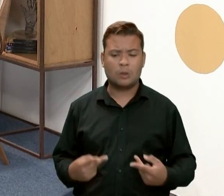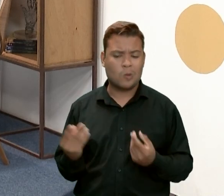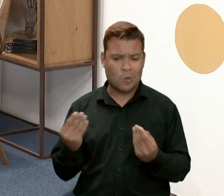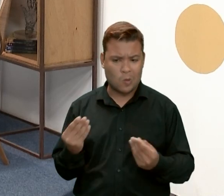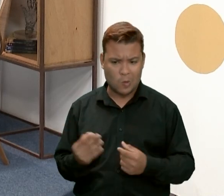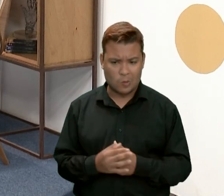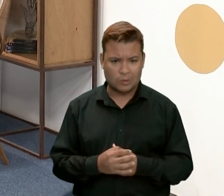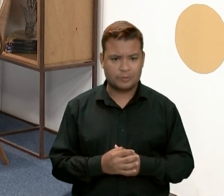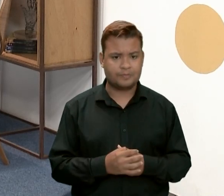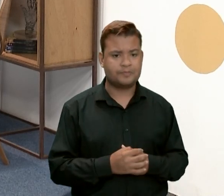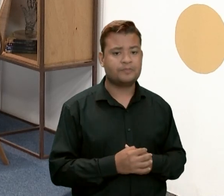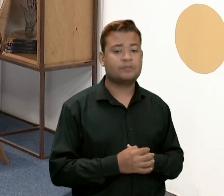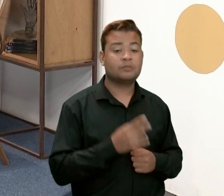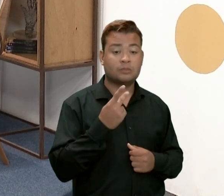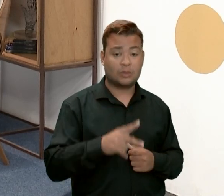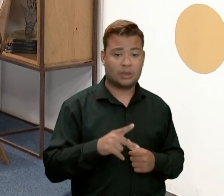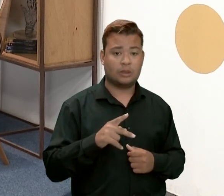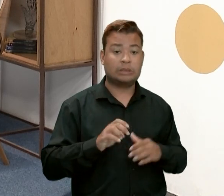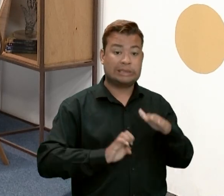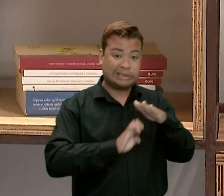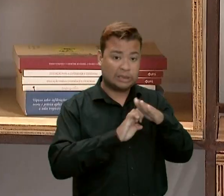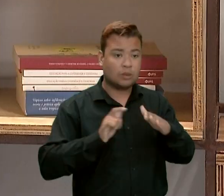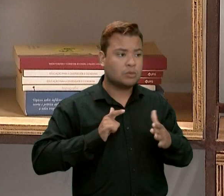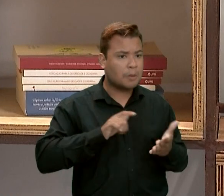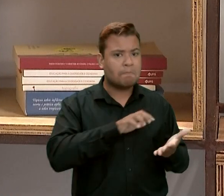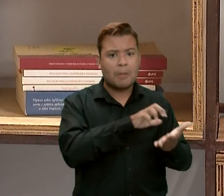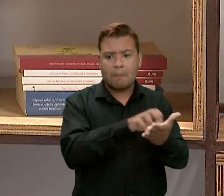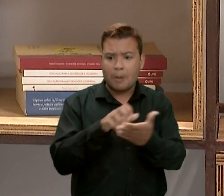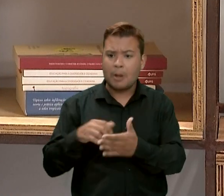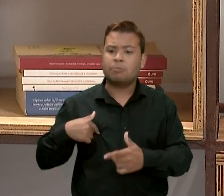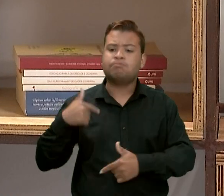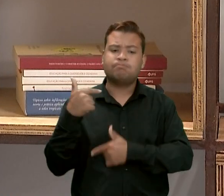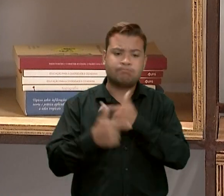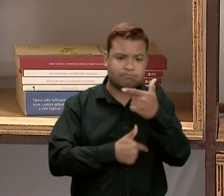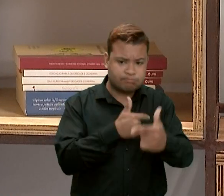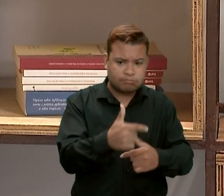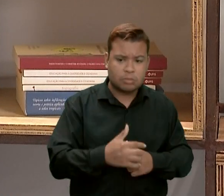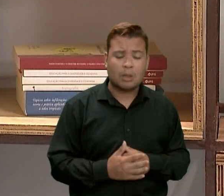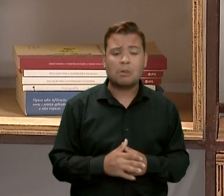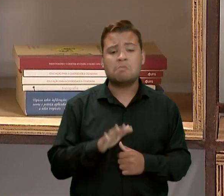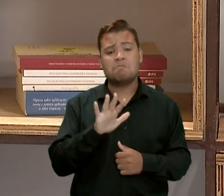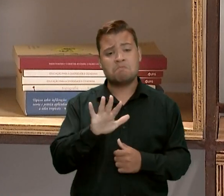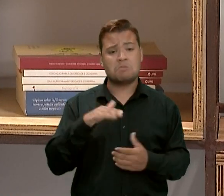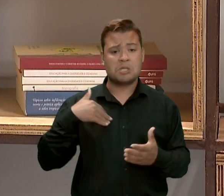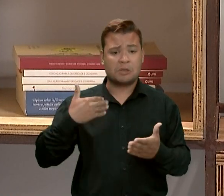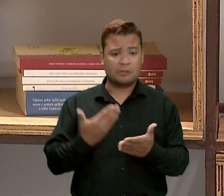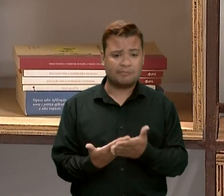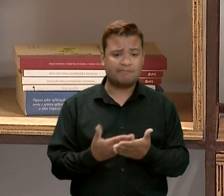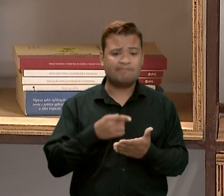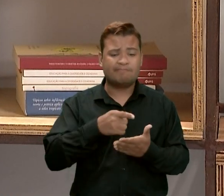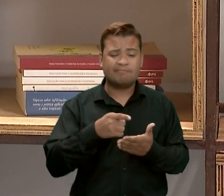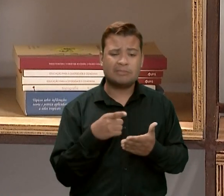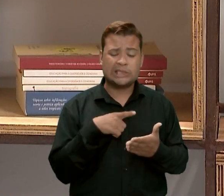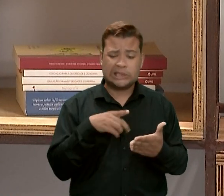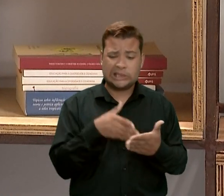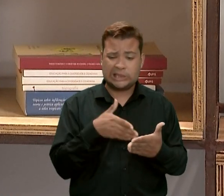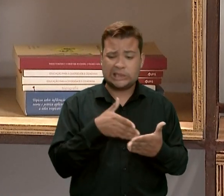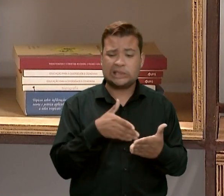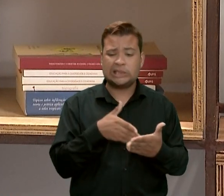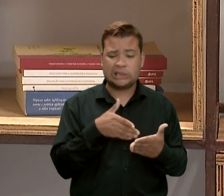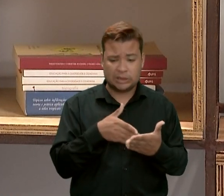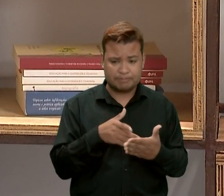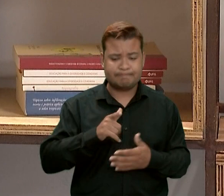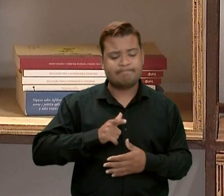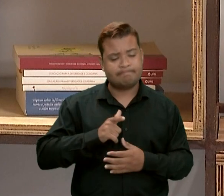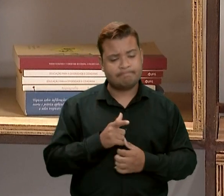Bom, órgãos do Estado têm atuado, mas ainda de forma bastante restrita, né,